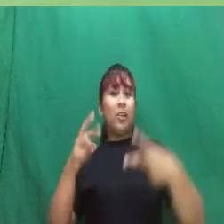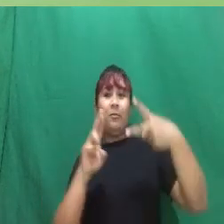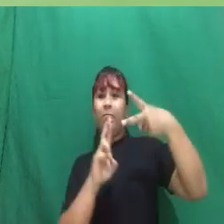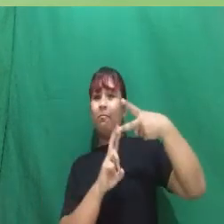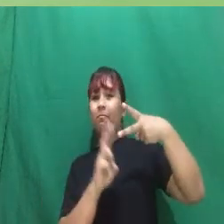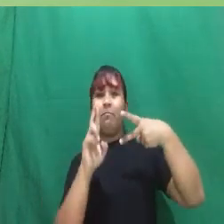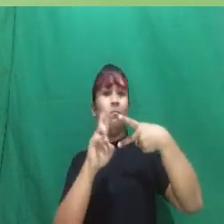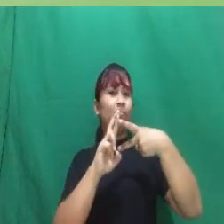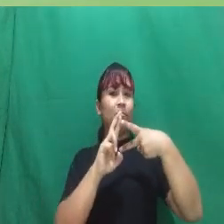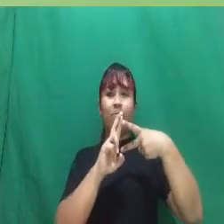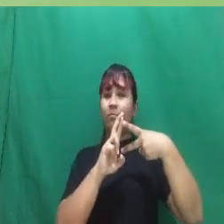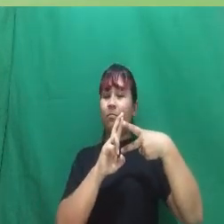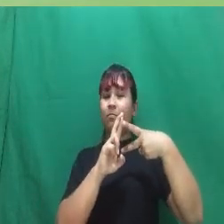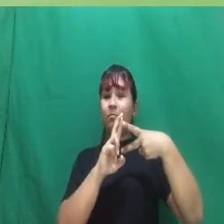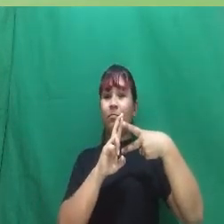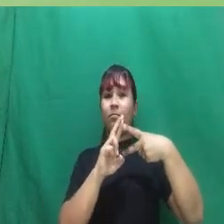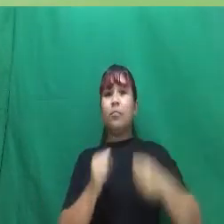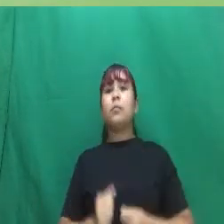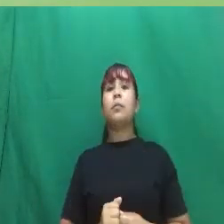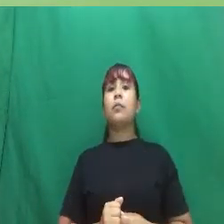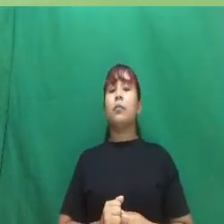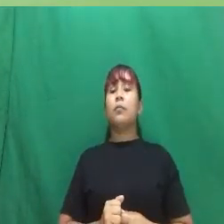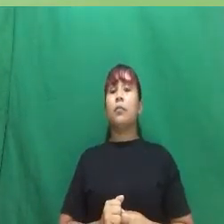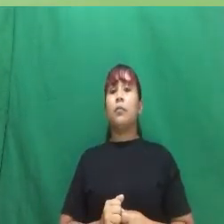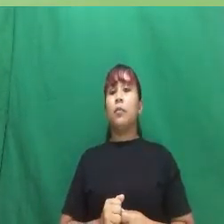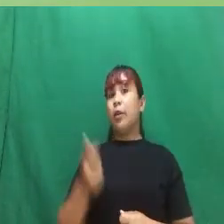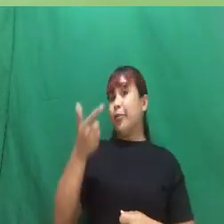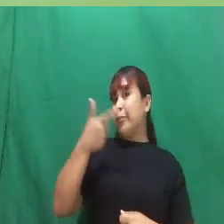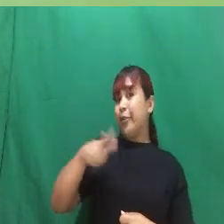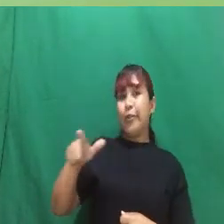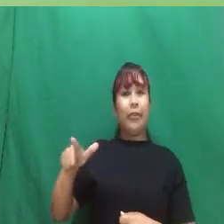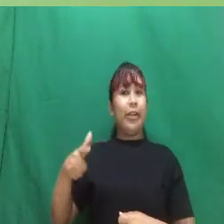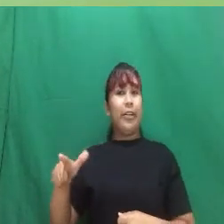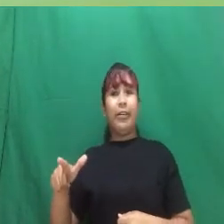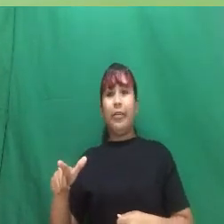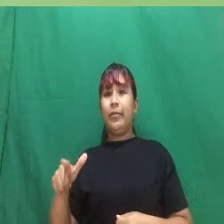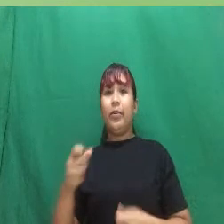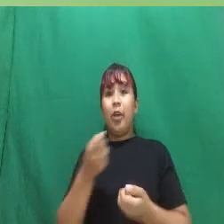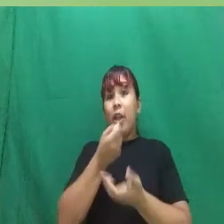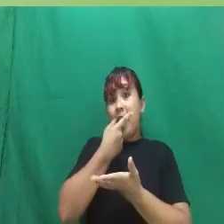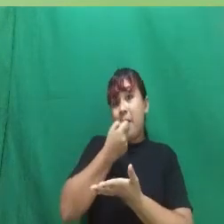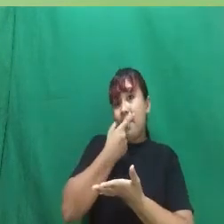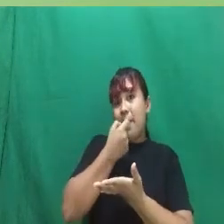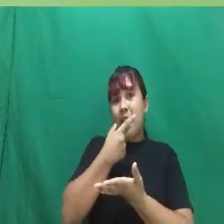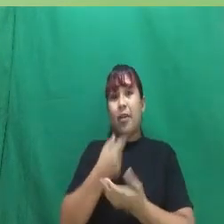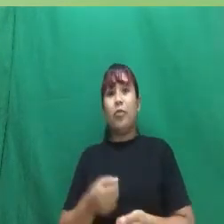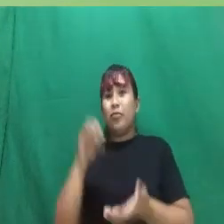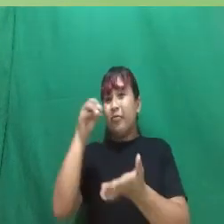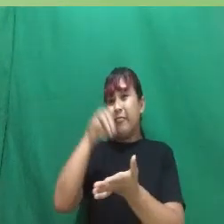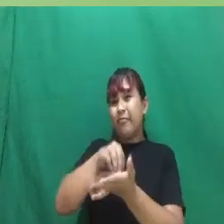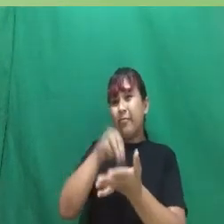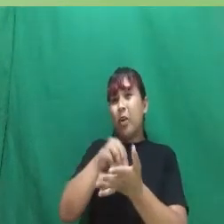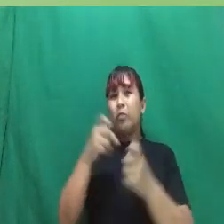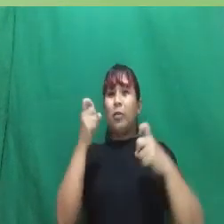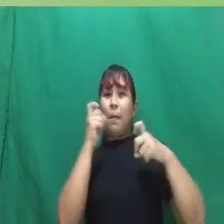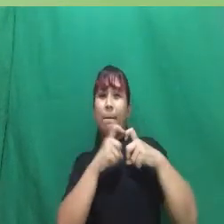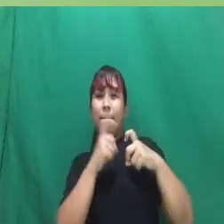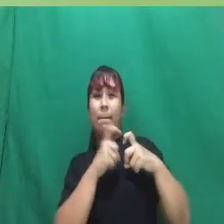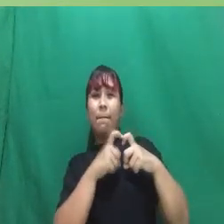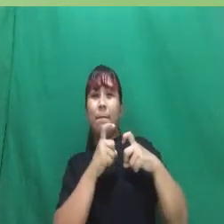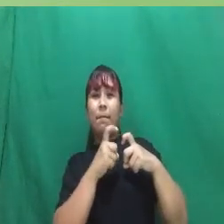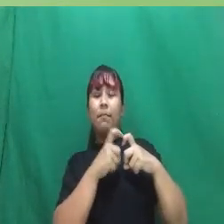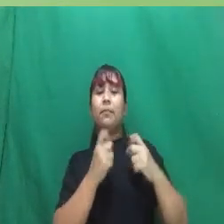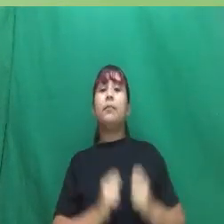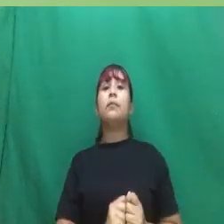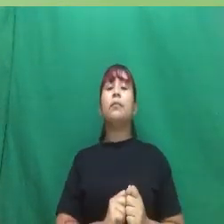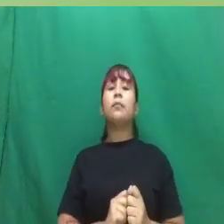dizer em bom e alto tom. Não adianta só ler, não adianta só